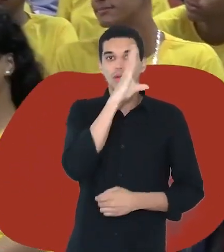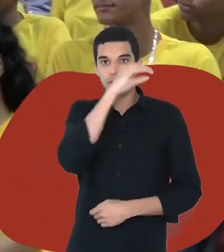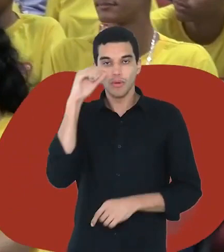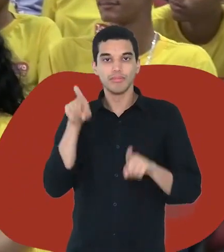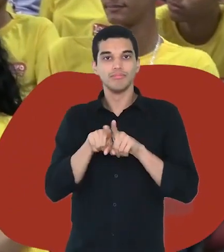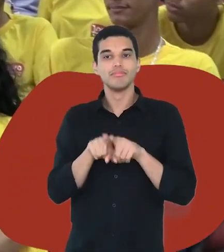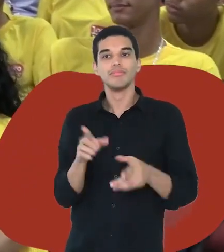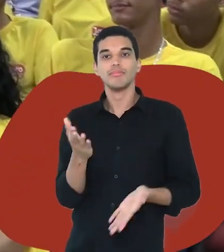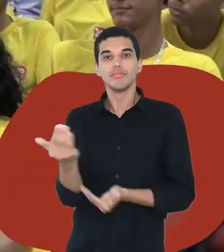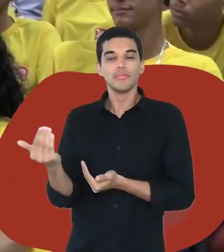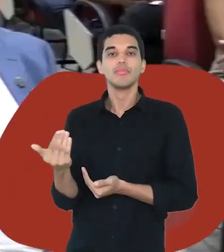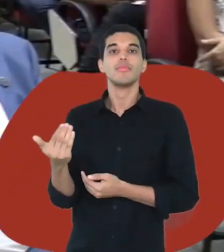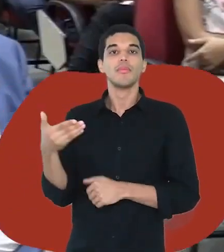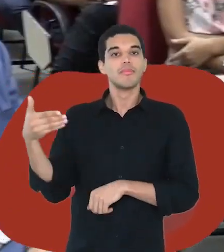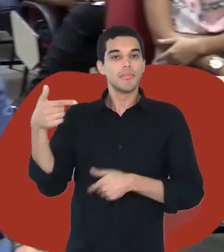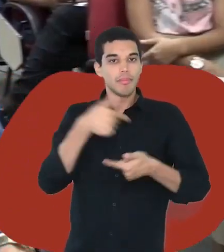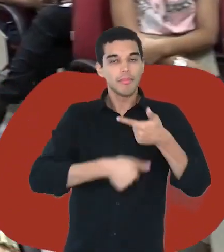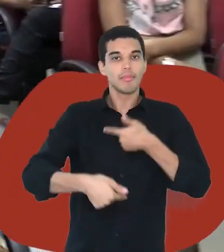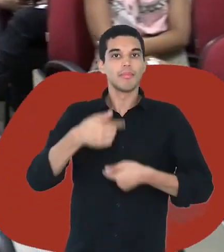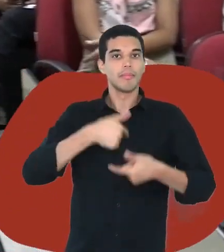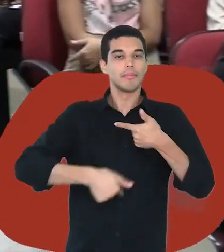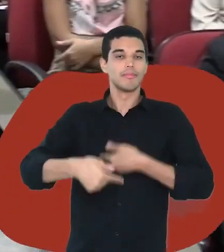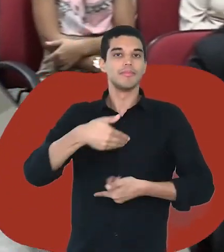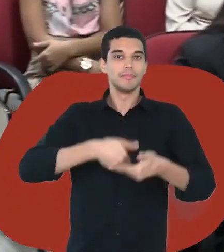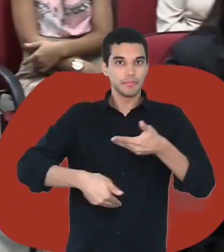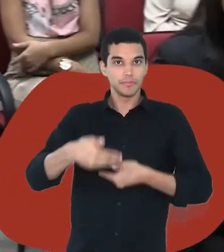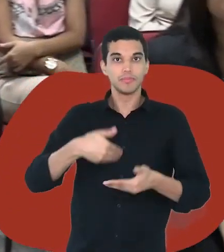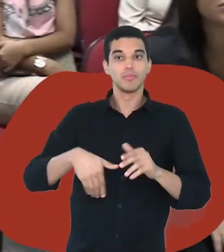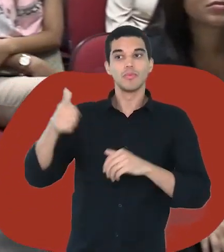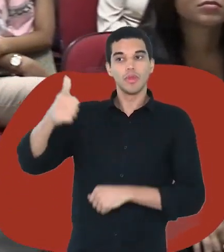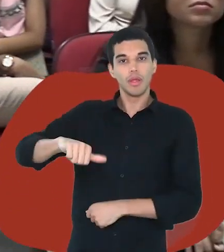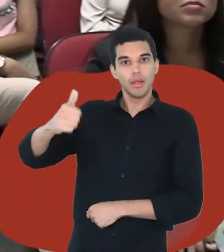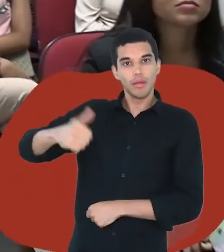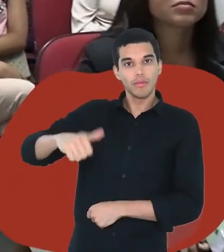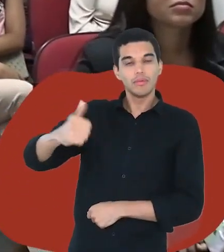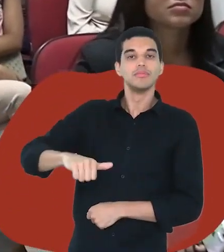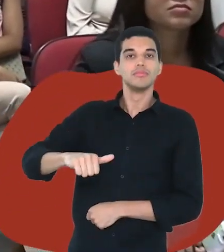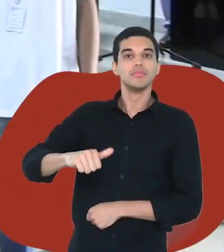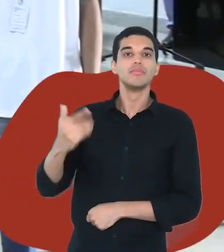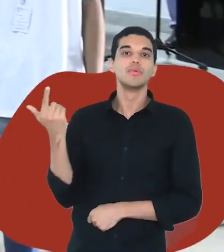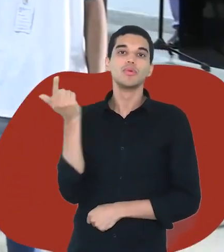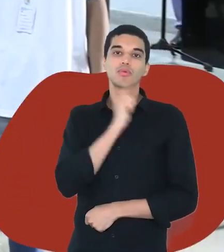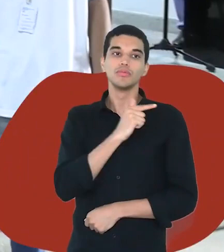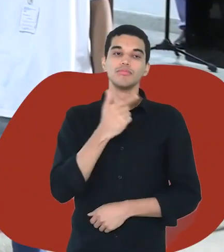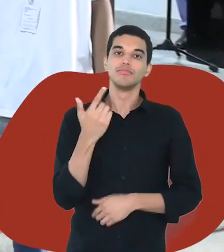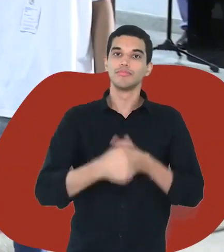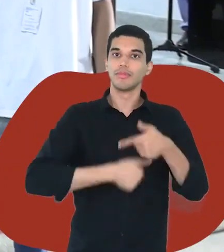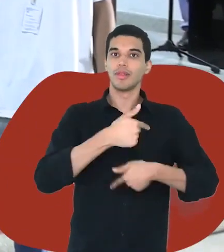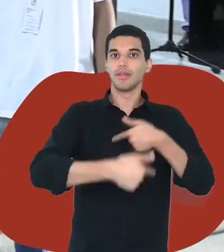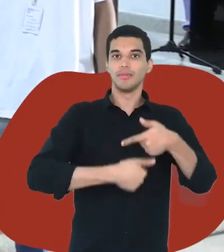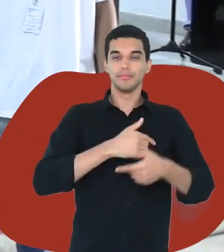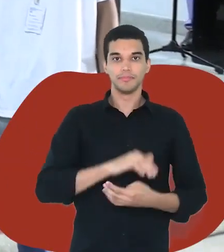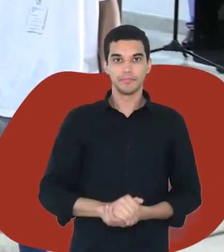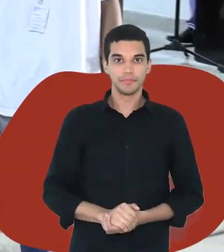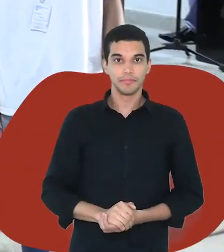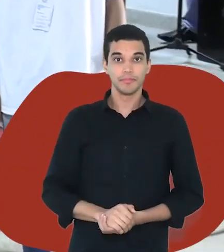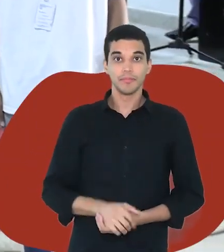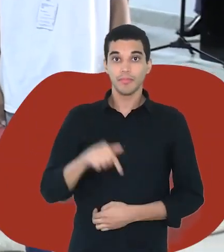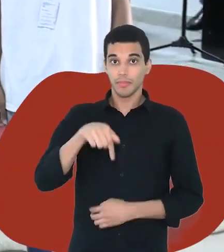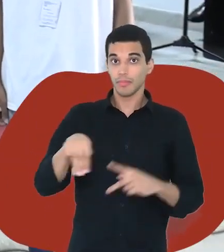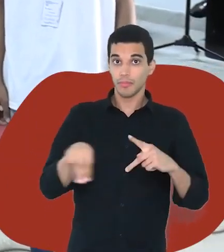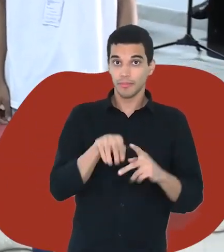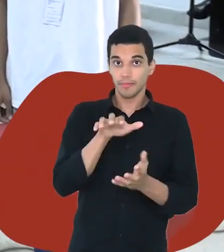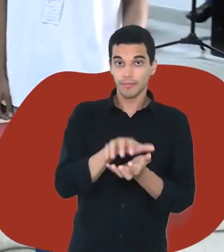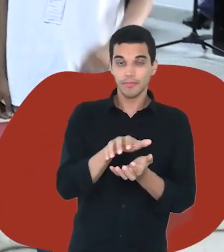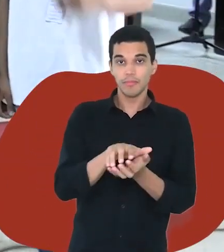participaram de seleções visando preenchimento de vagas em empresas parceiras do programa no mpppe cerca de 10